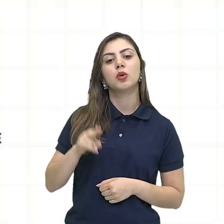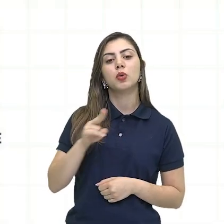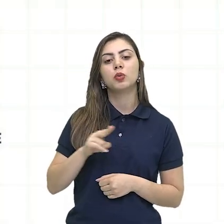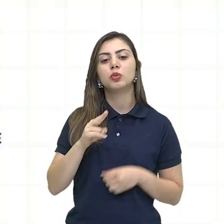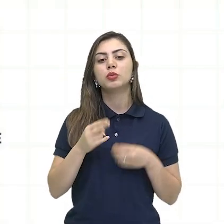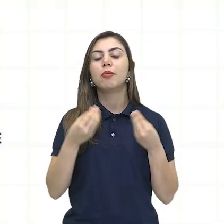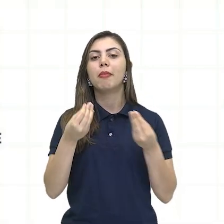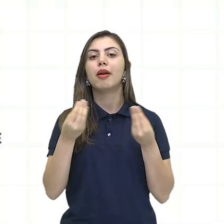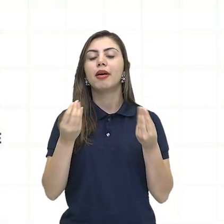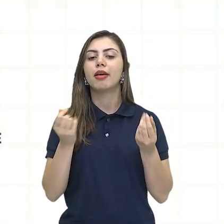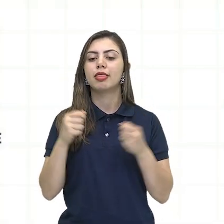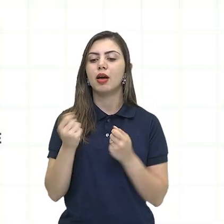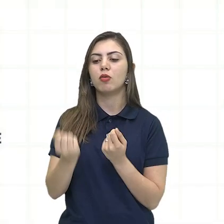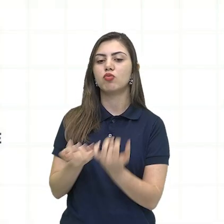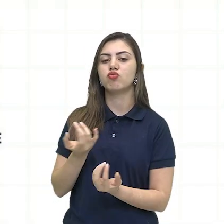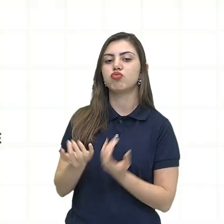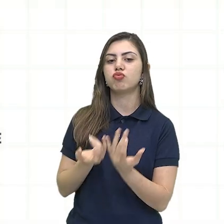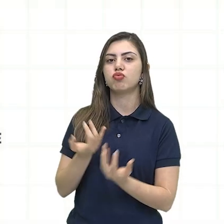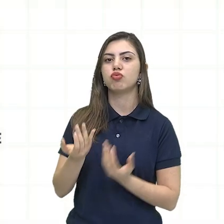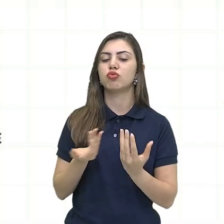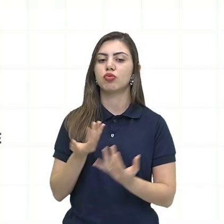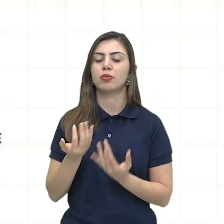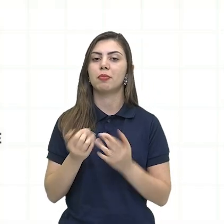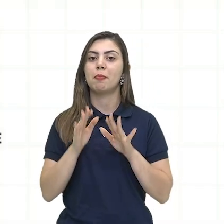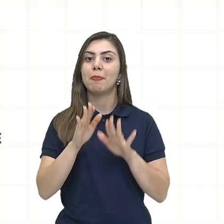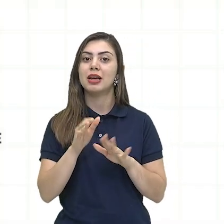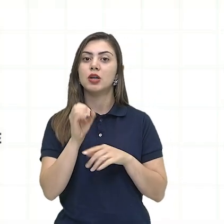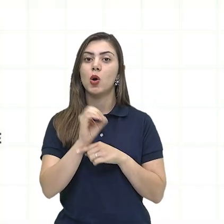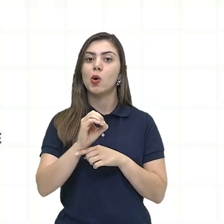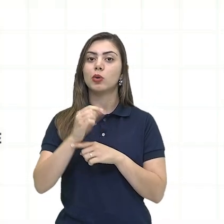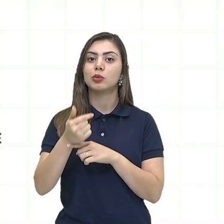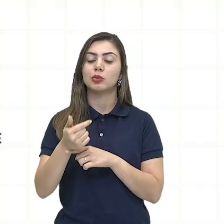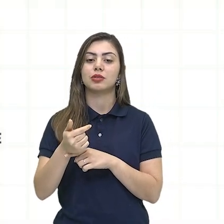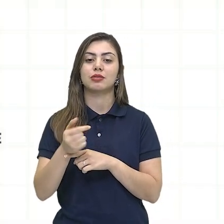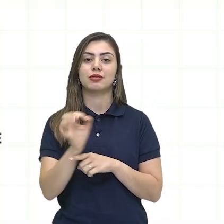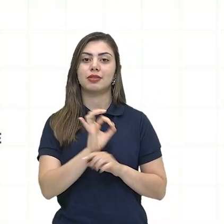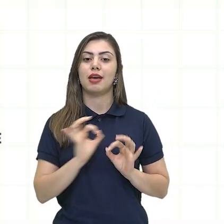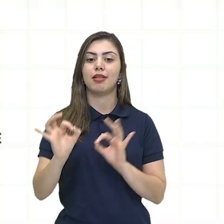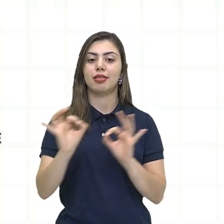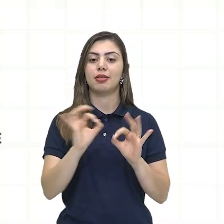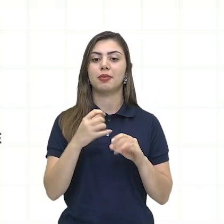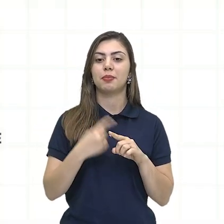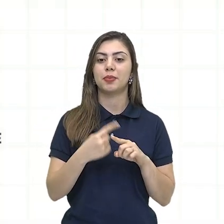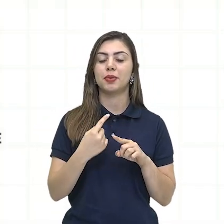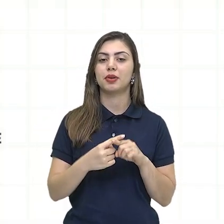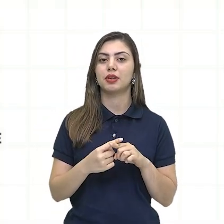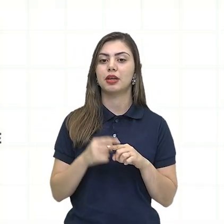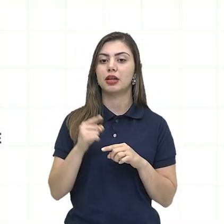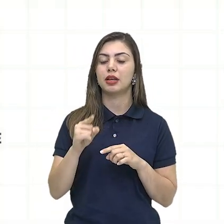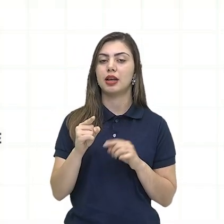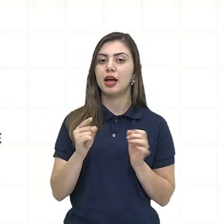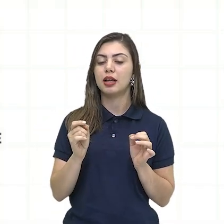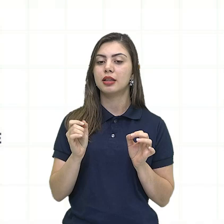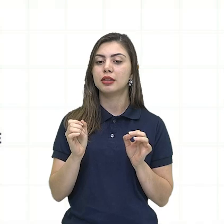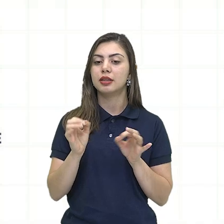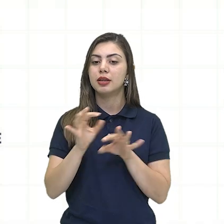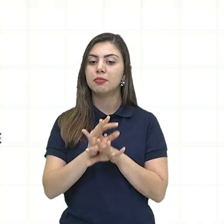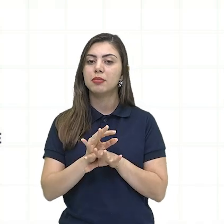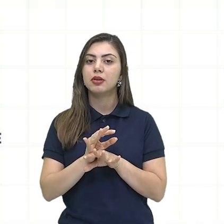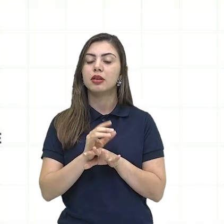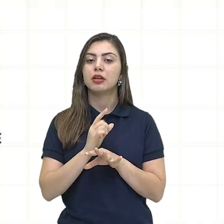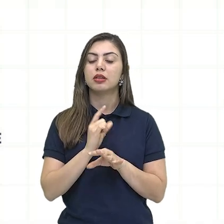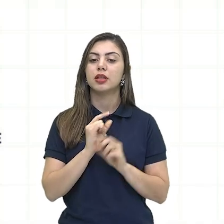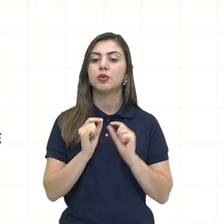para fazer a queima, porém na ausência de oxigênio, porque ao final eu vou ter